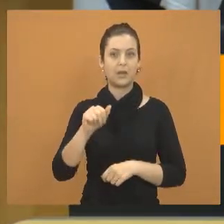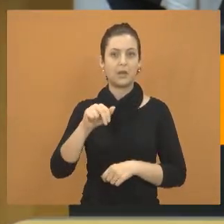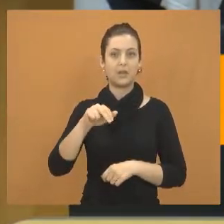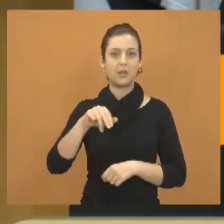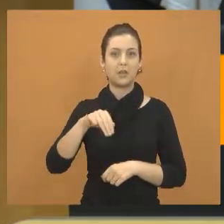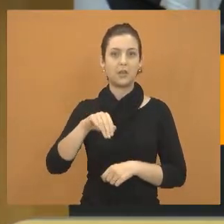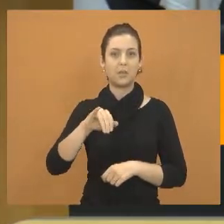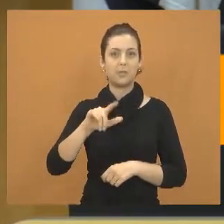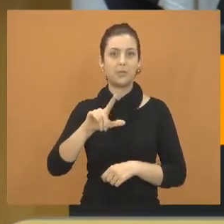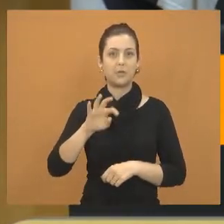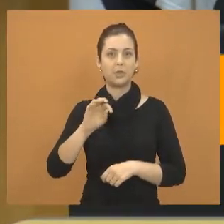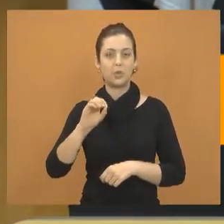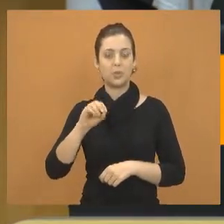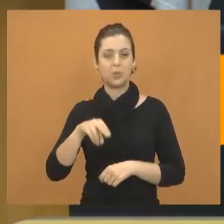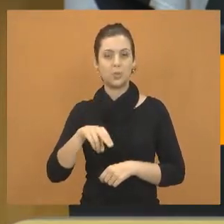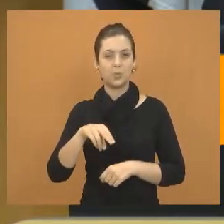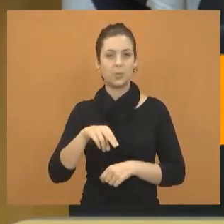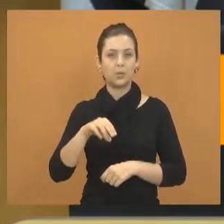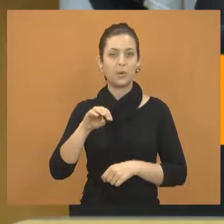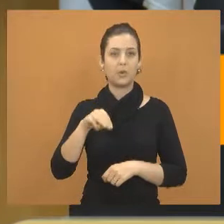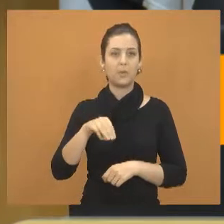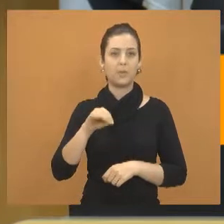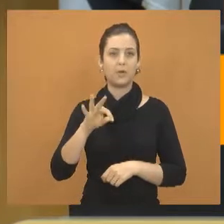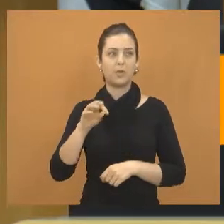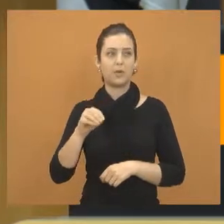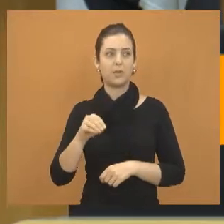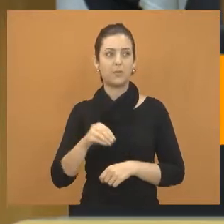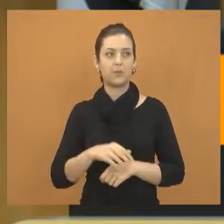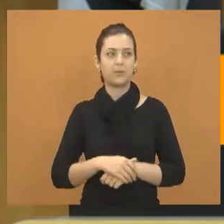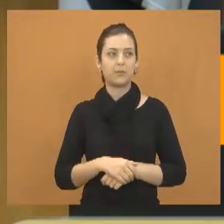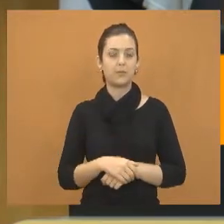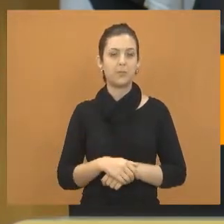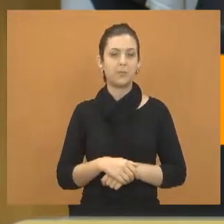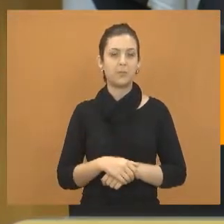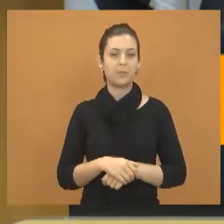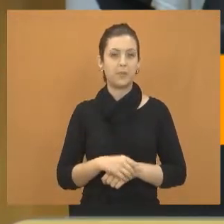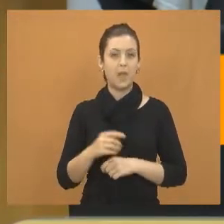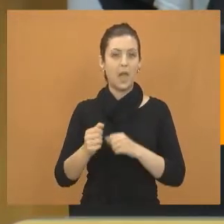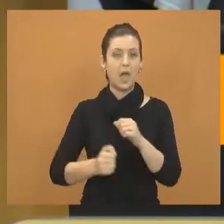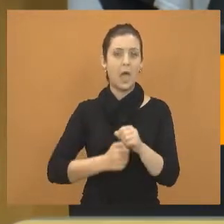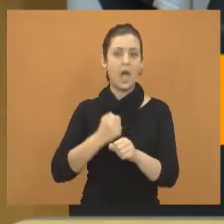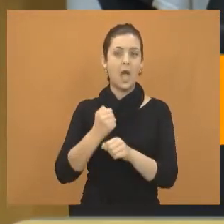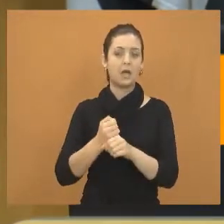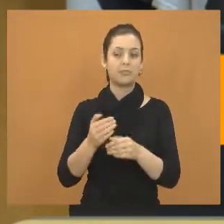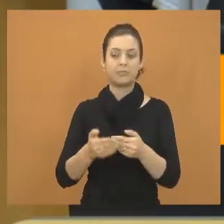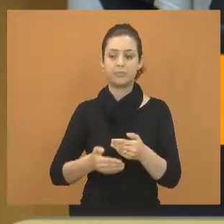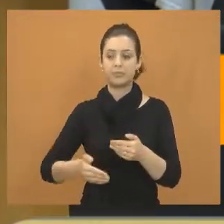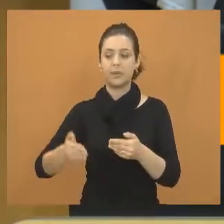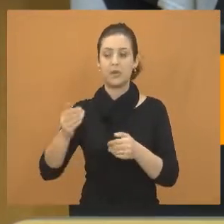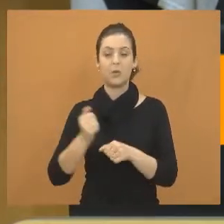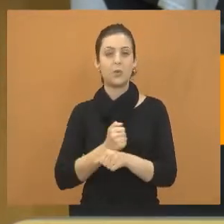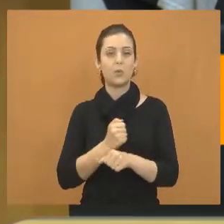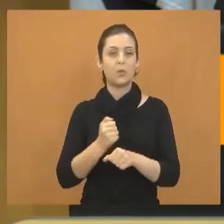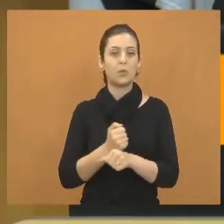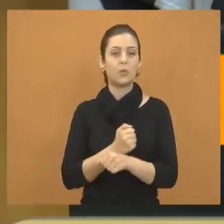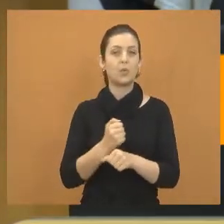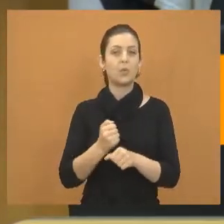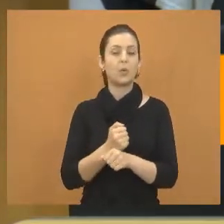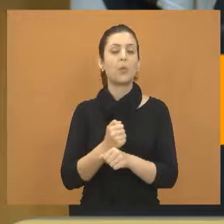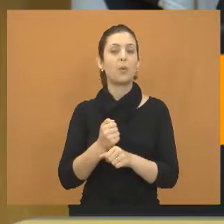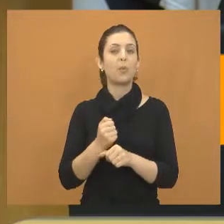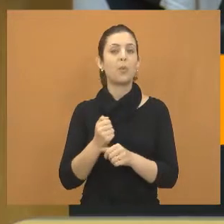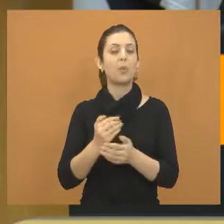né? Hamilton Mota. Tá? E, a partir do ano que vem, será, então,